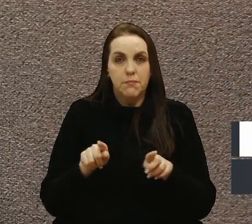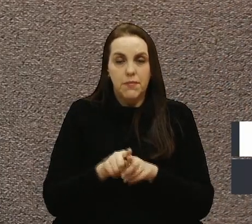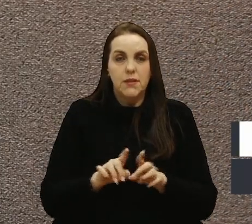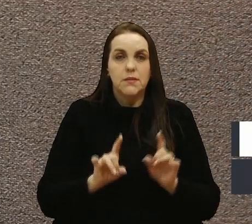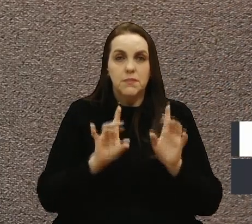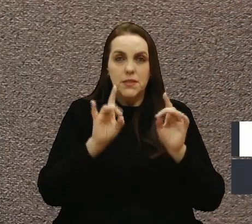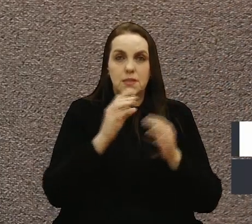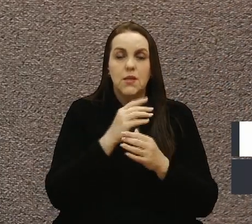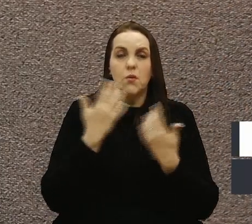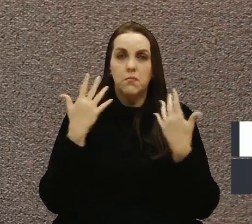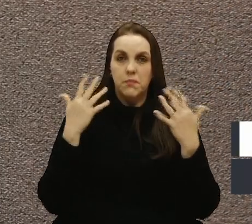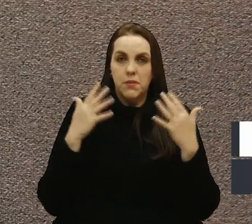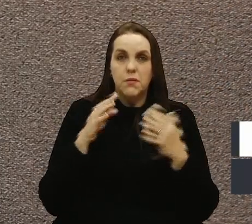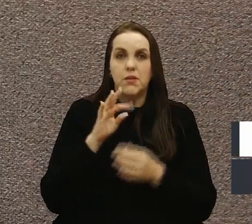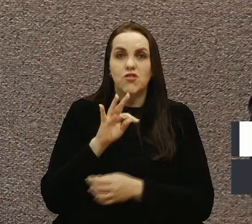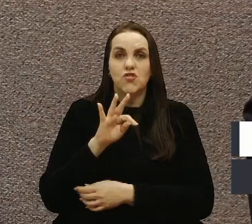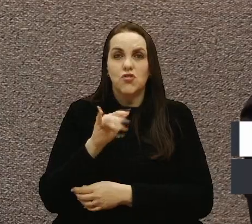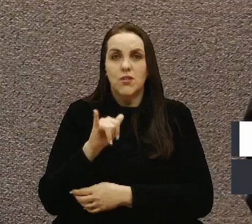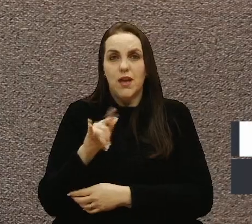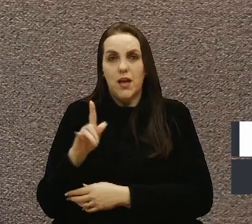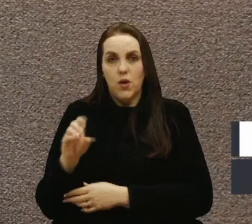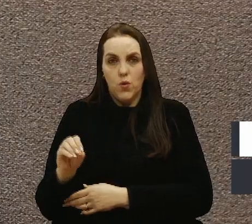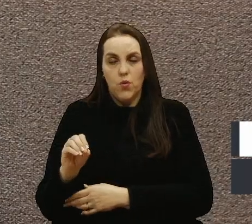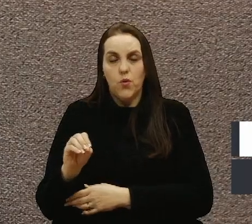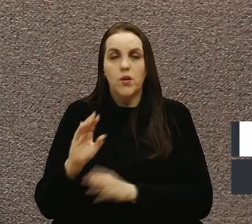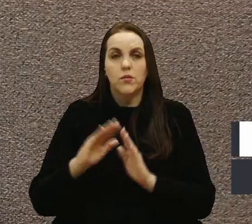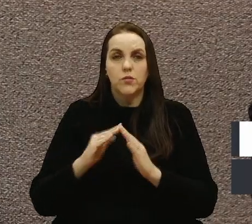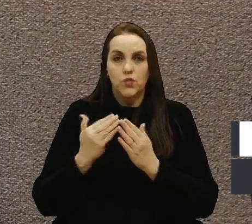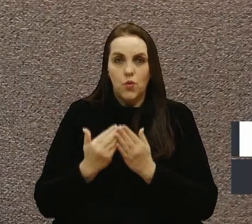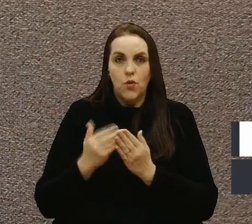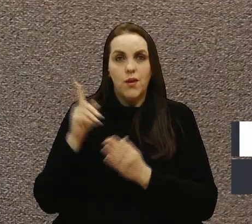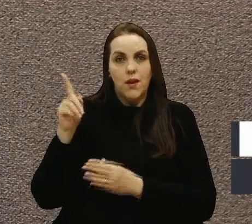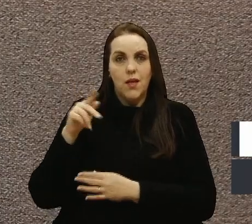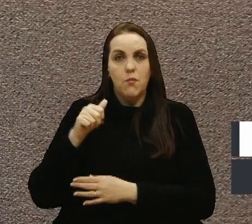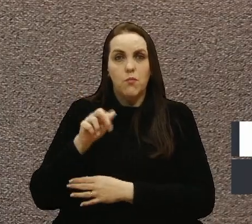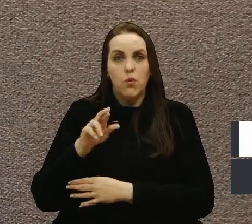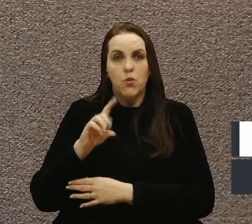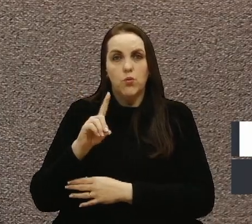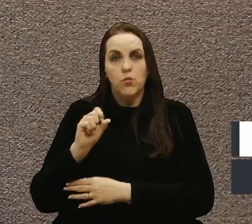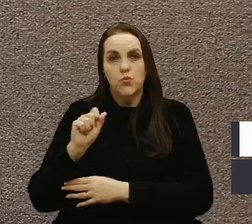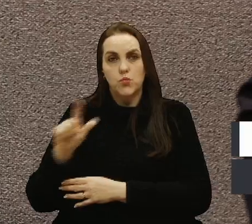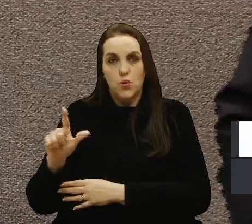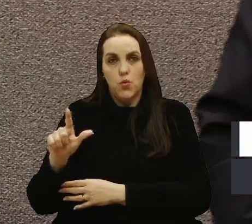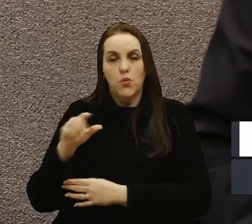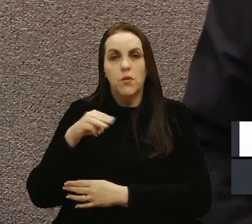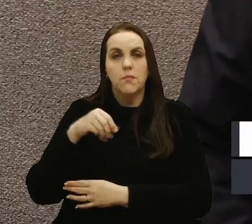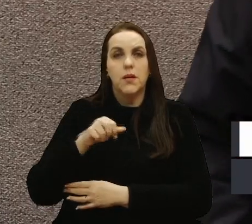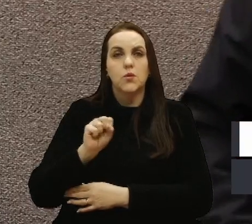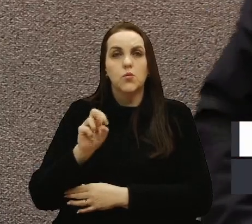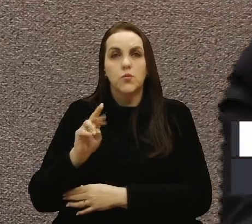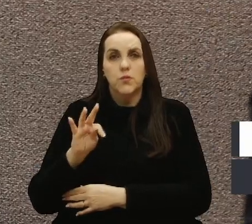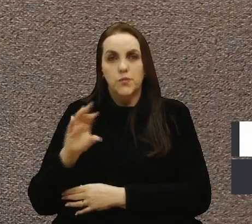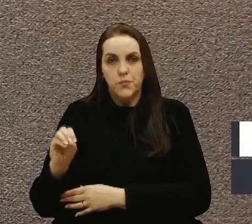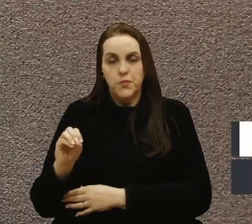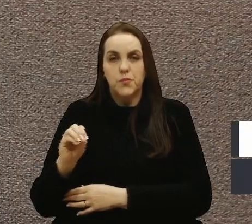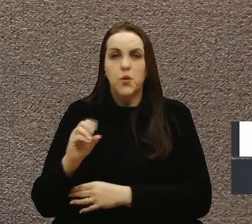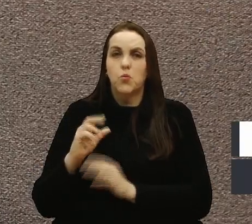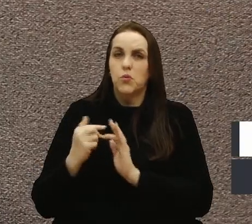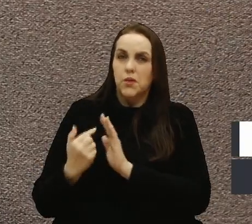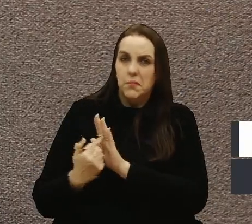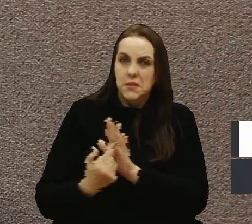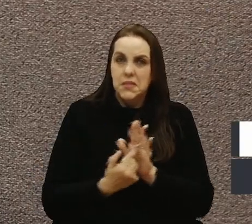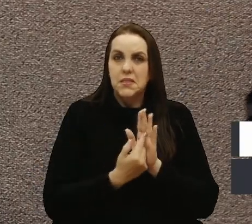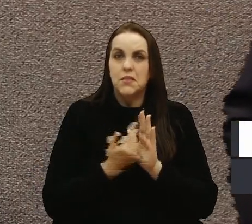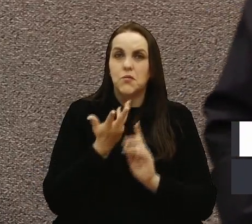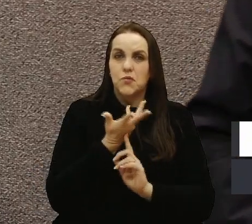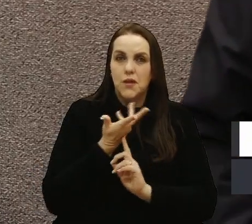Mansueto Serafini Filho, no Pôr do Sol. Então, parabéns, muitas apresentações artísticas, muito